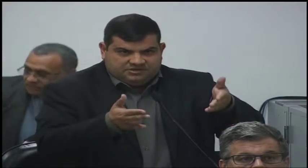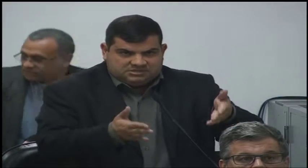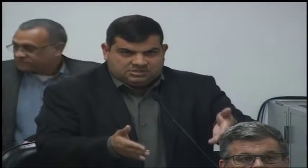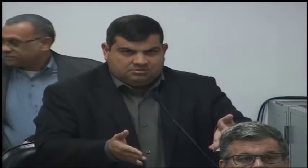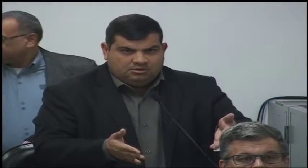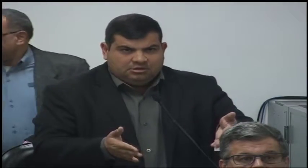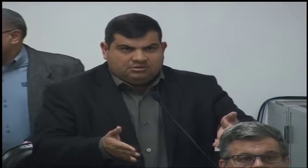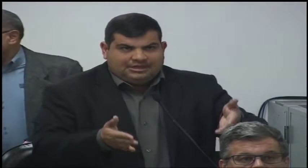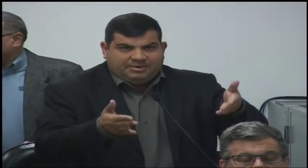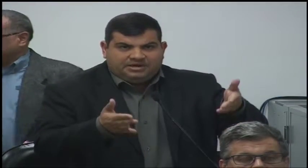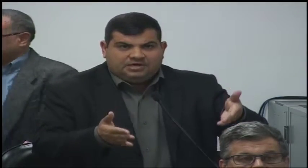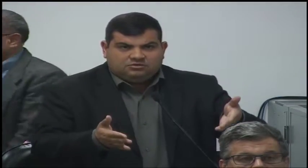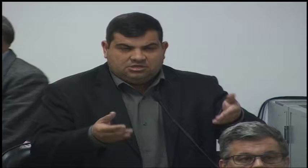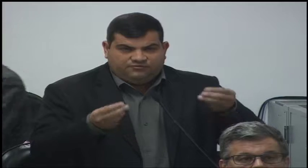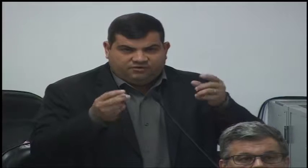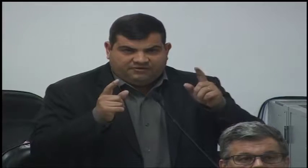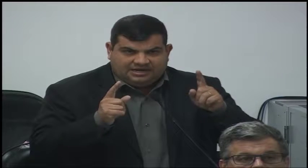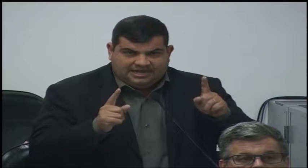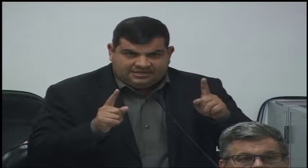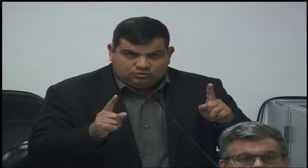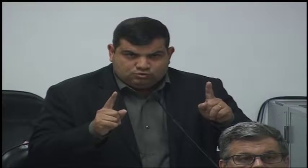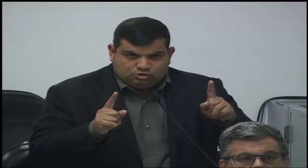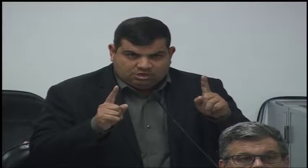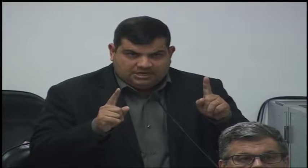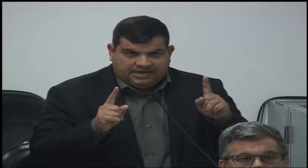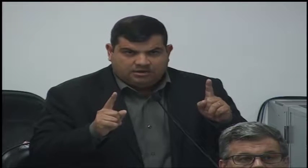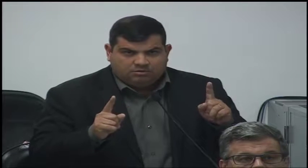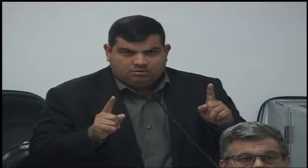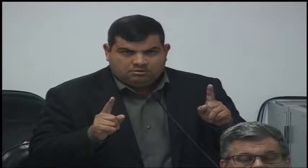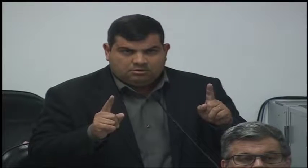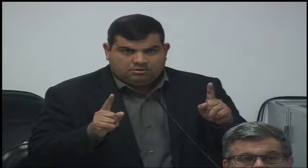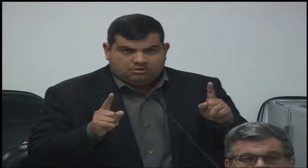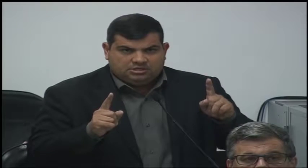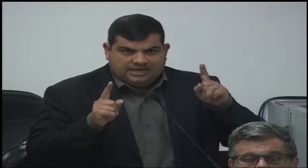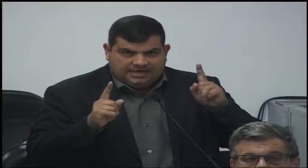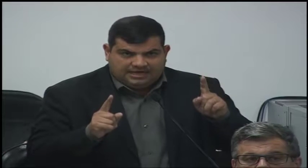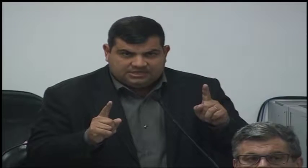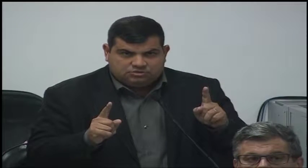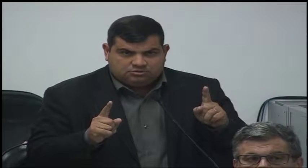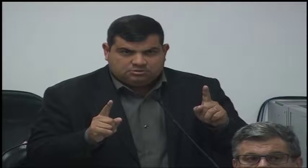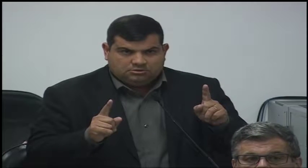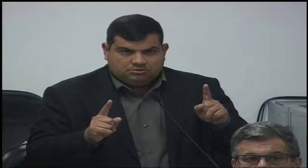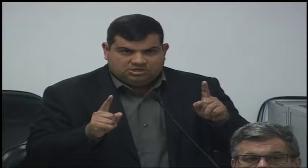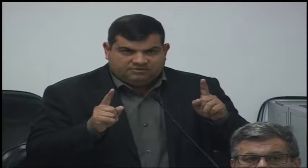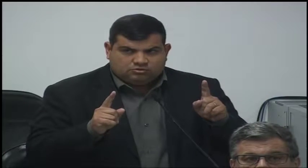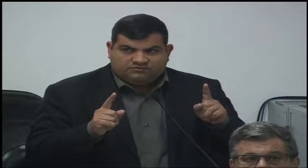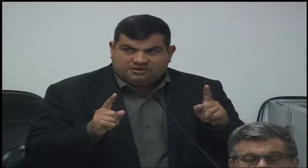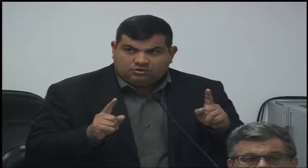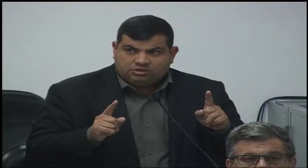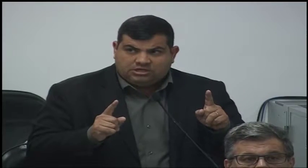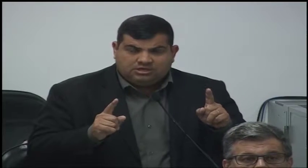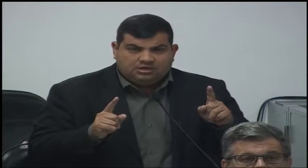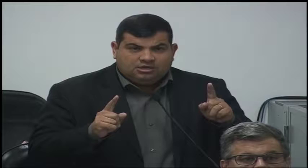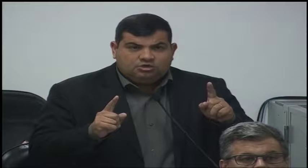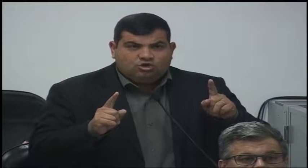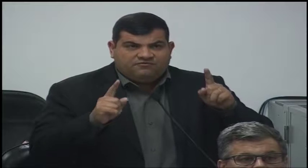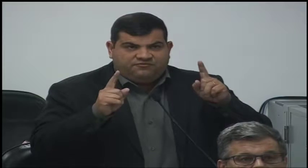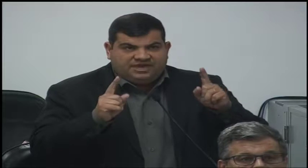a intervenção, está pagando, e foi falado no jornal e na rádio, o interventor falou